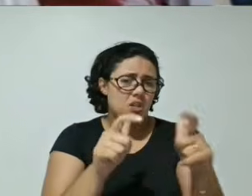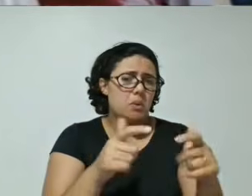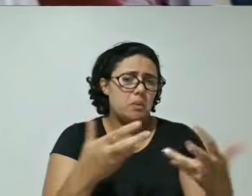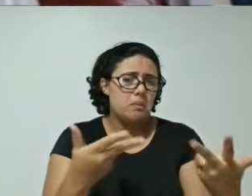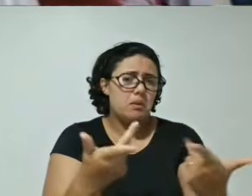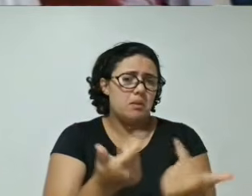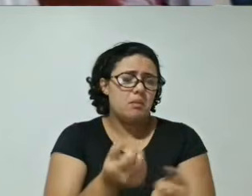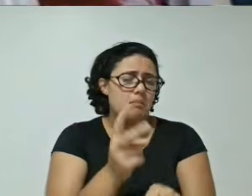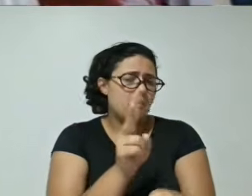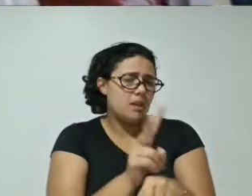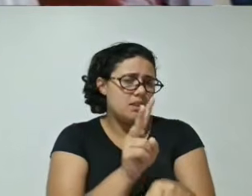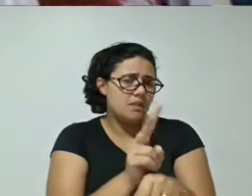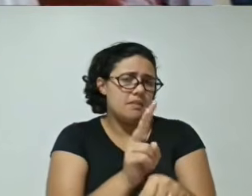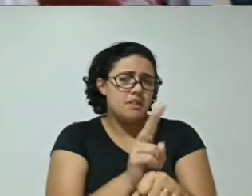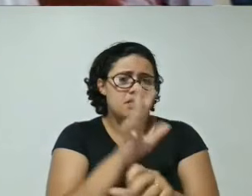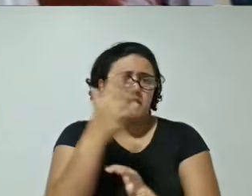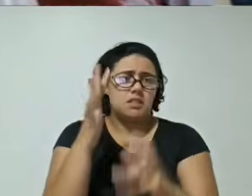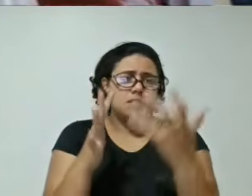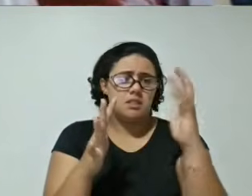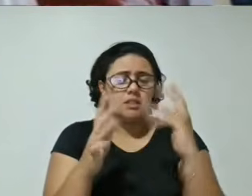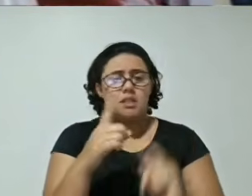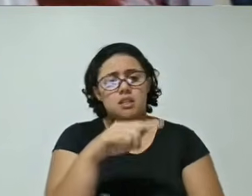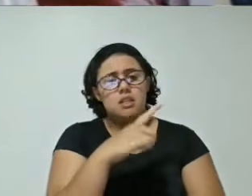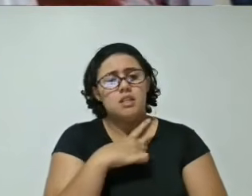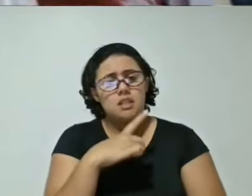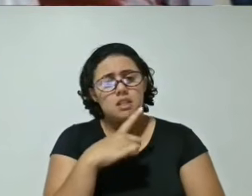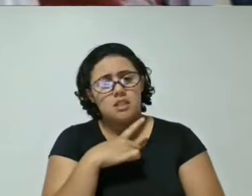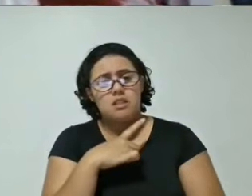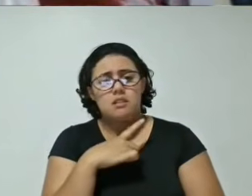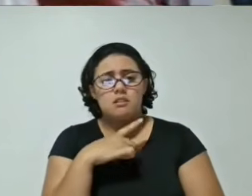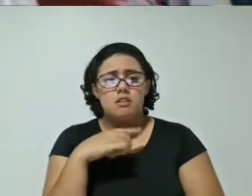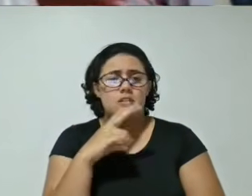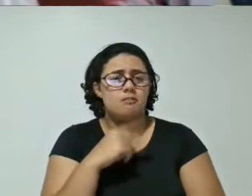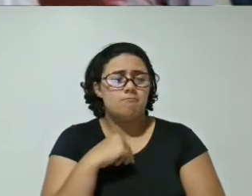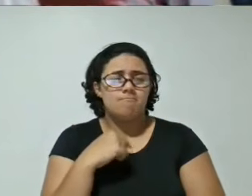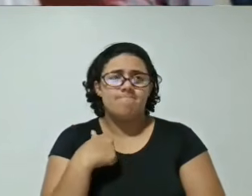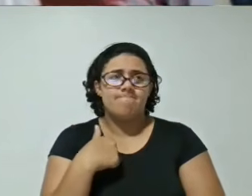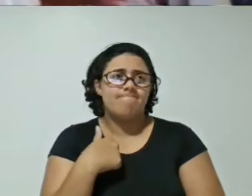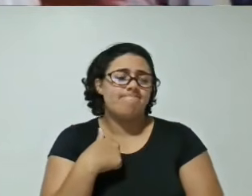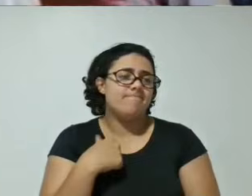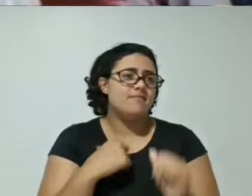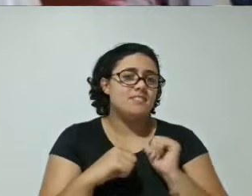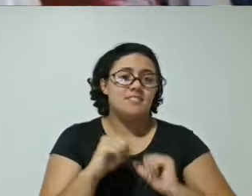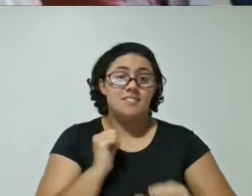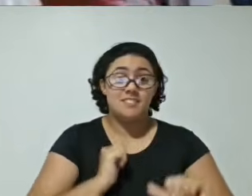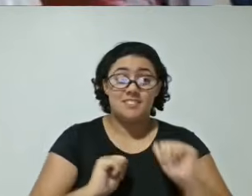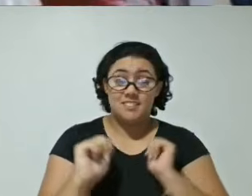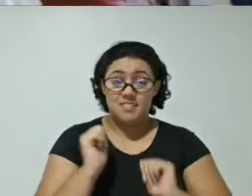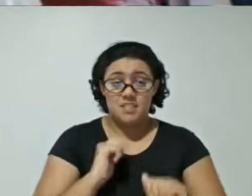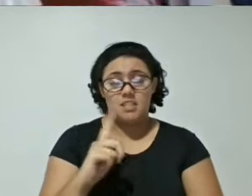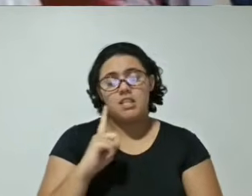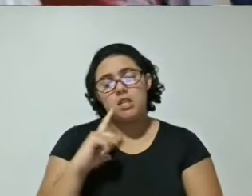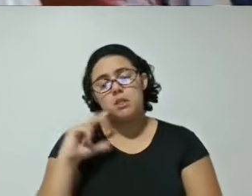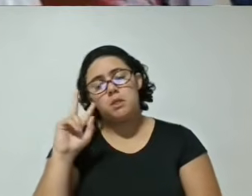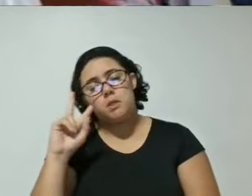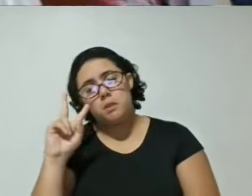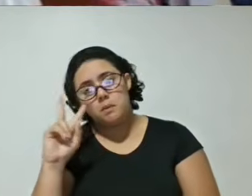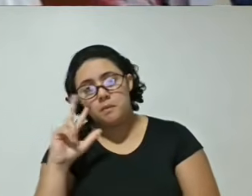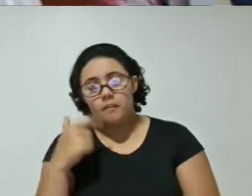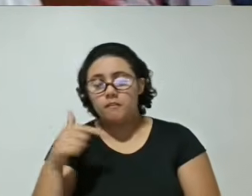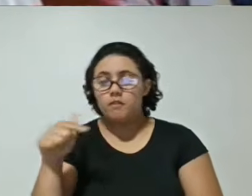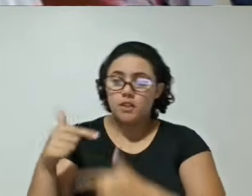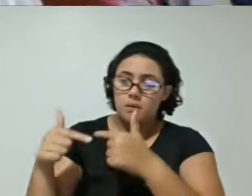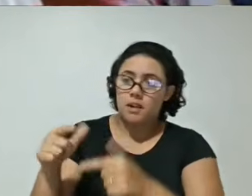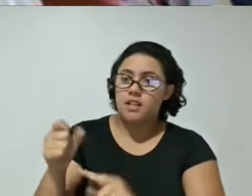preservação ambiental que a gente tem, né, eu cobrando esse fim de semana inteiro e tive essa perda de expectativa na segunda-feira. Fui trabalhar no São Bernardo,